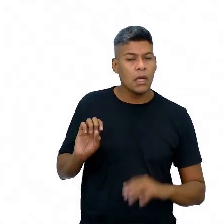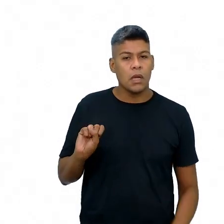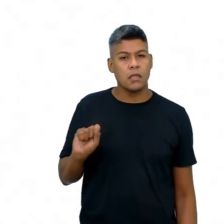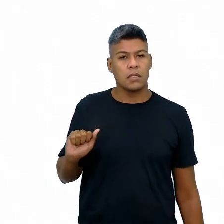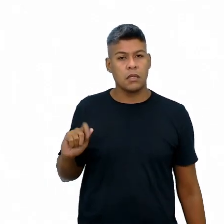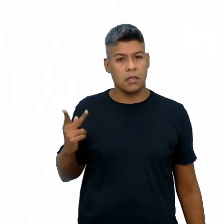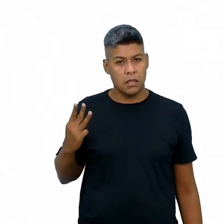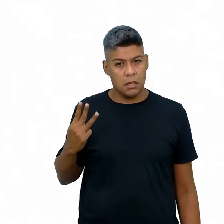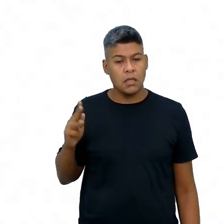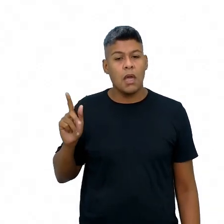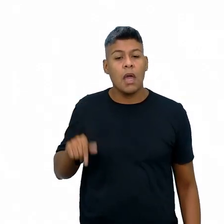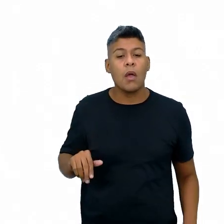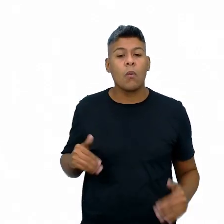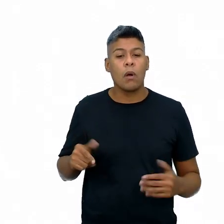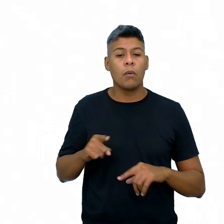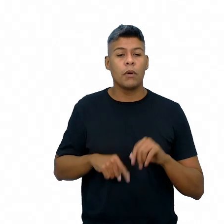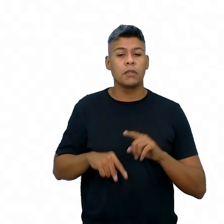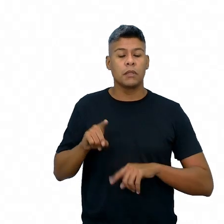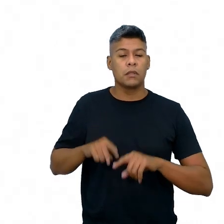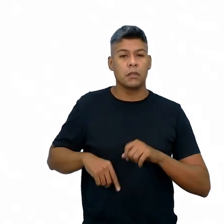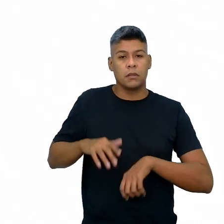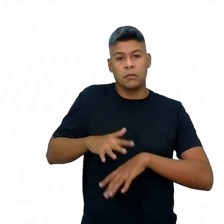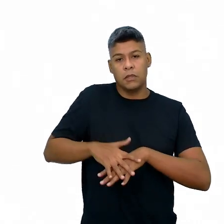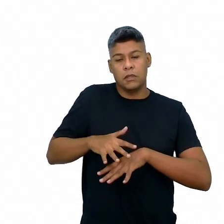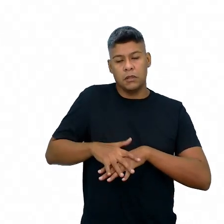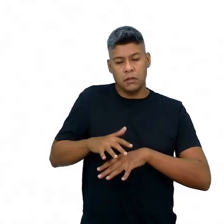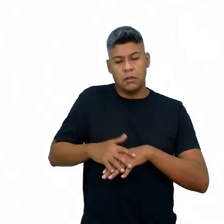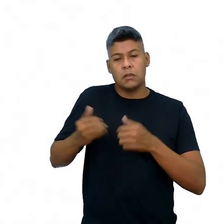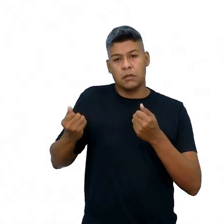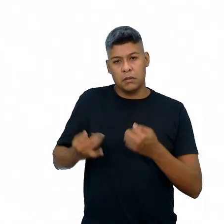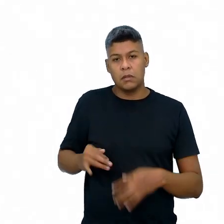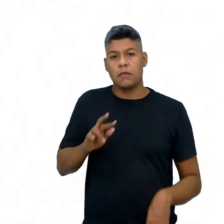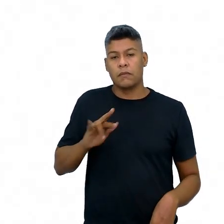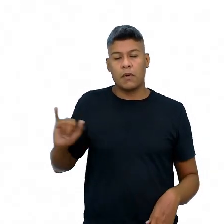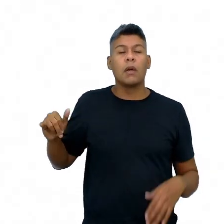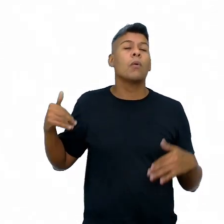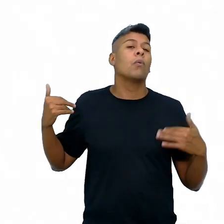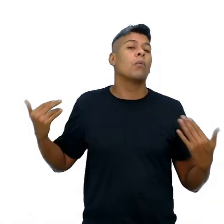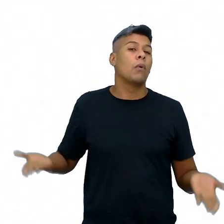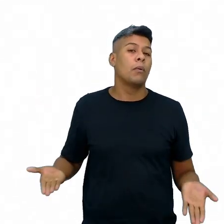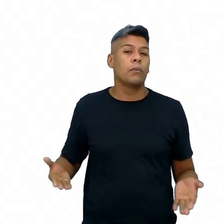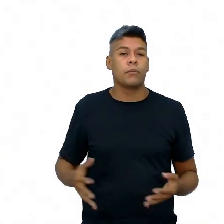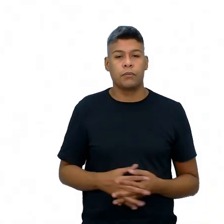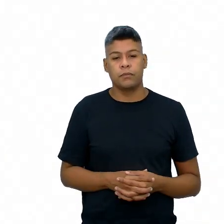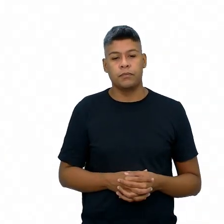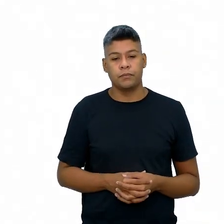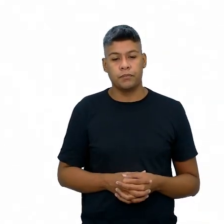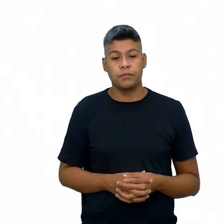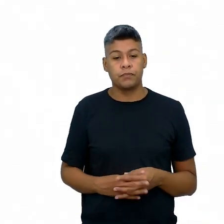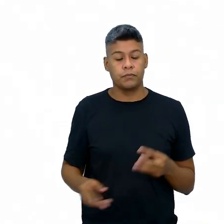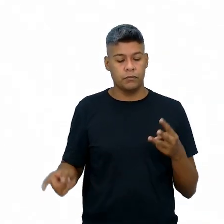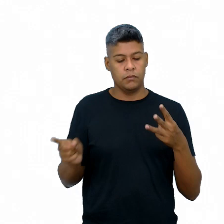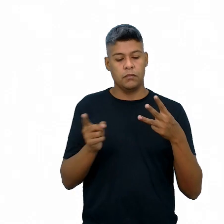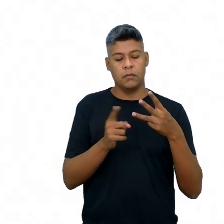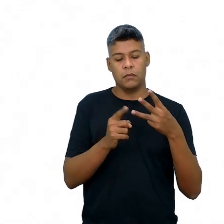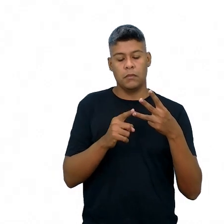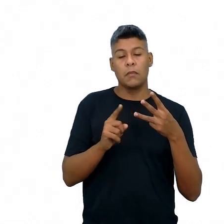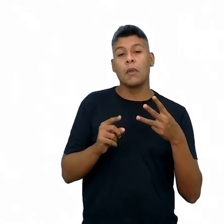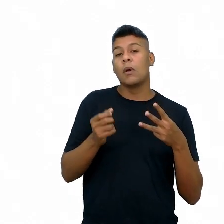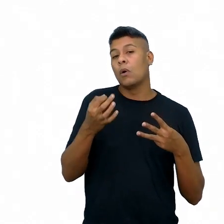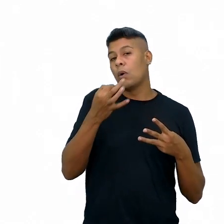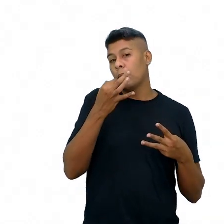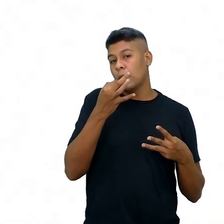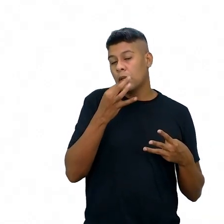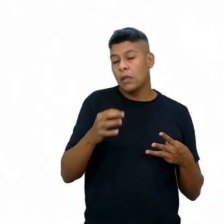SA3, qual é o objeto matemático que está sendo discorrido nessa sequência. Por fim, sugeri a vocês